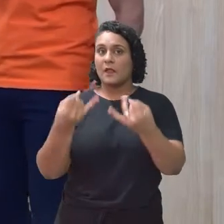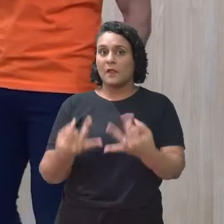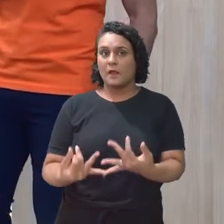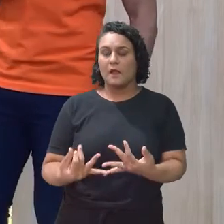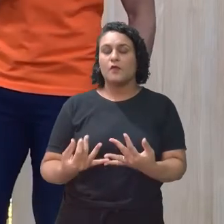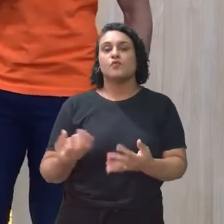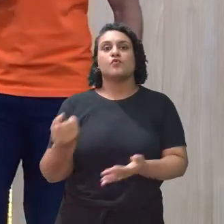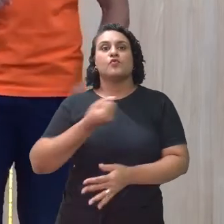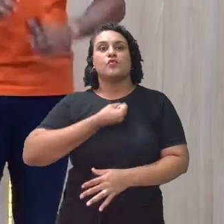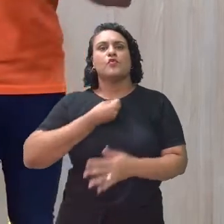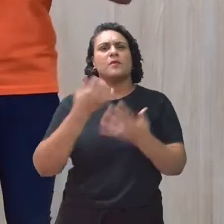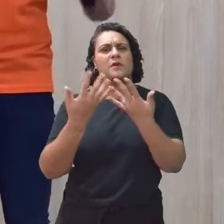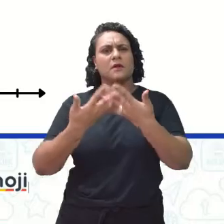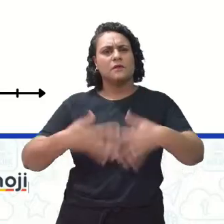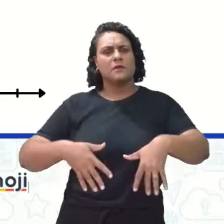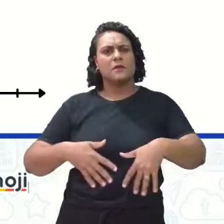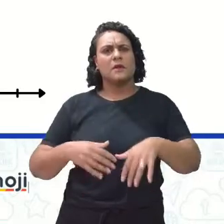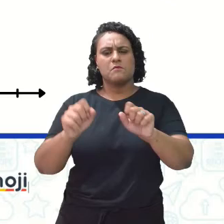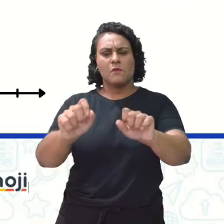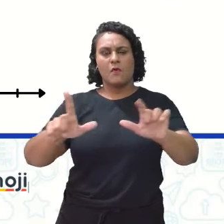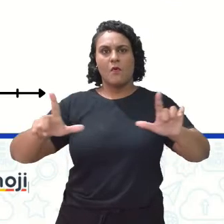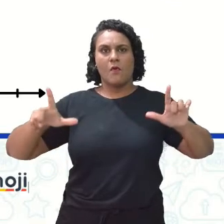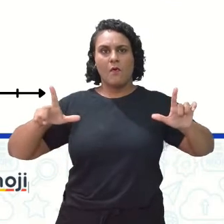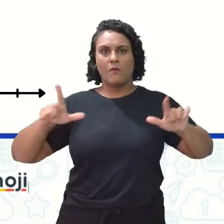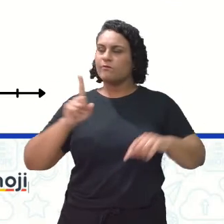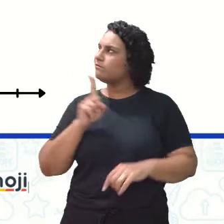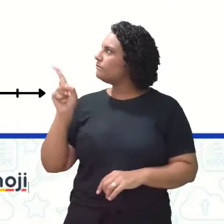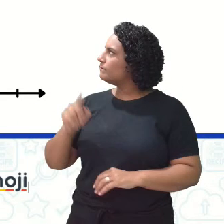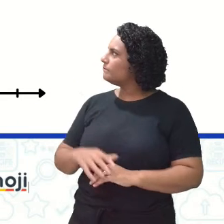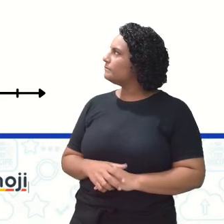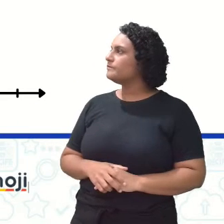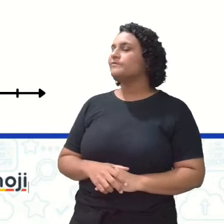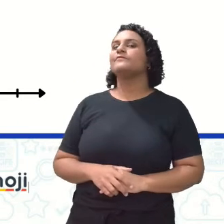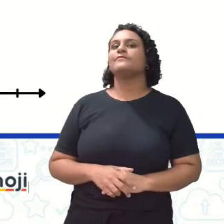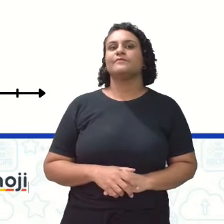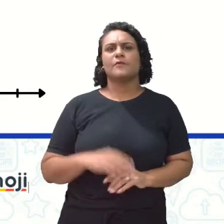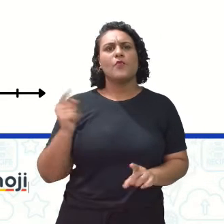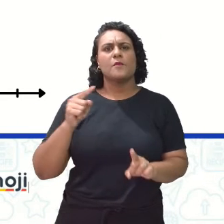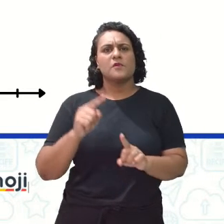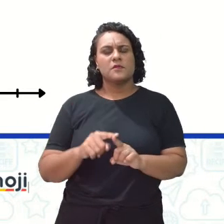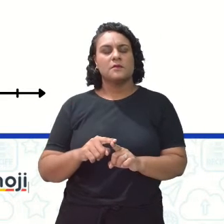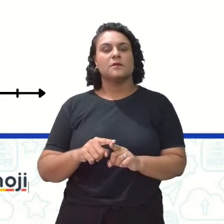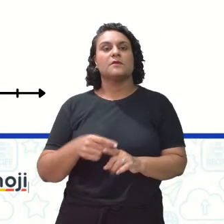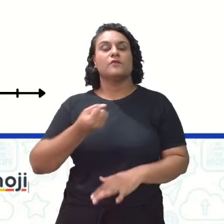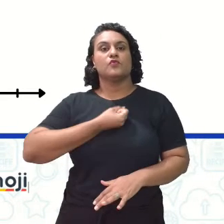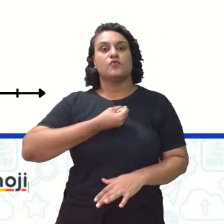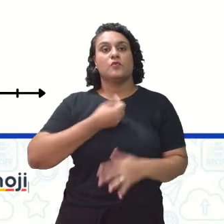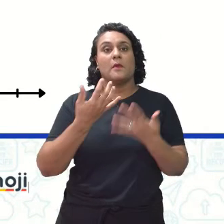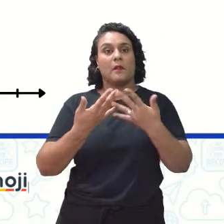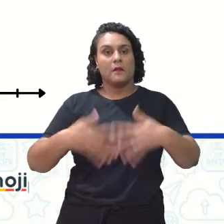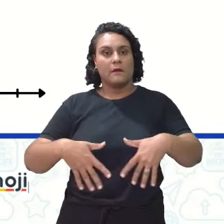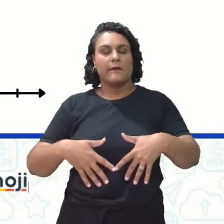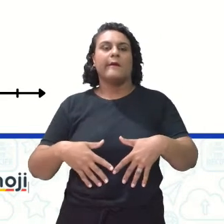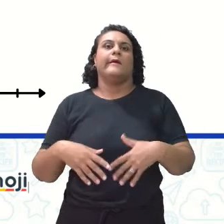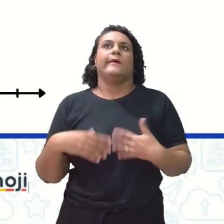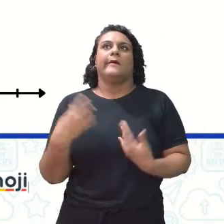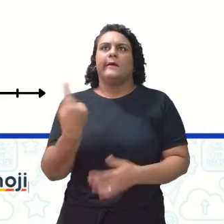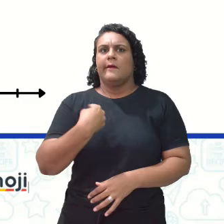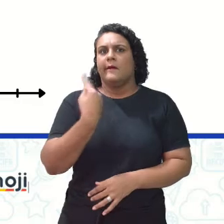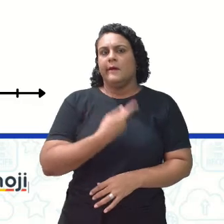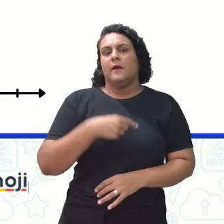números naturais. Bota a tela bem grandona aí, Billy, por favor. Então, essa ideia aí dos números naturais que a gente